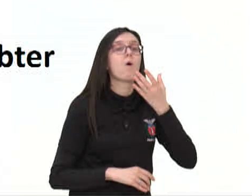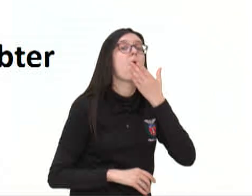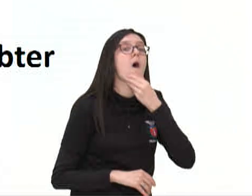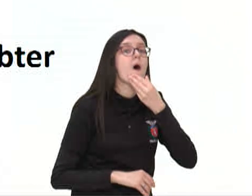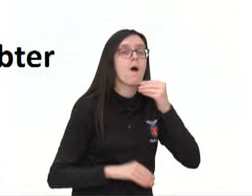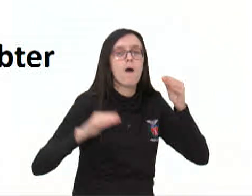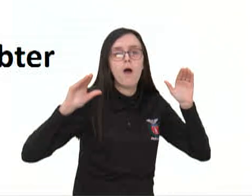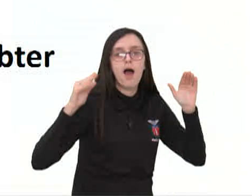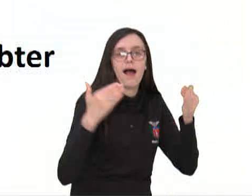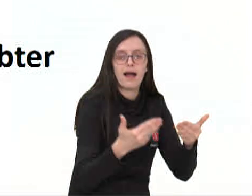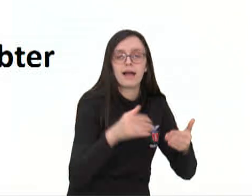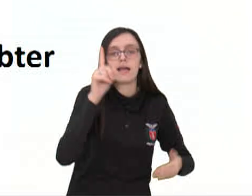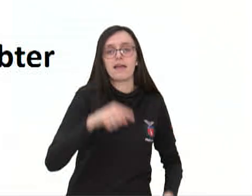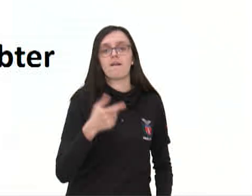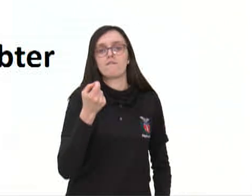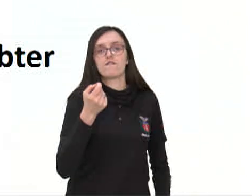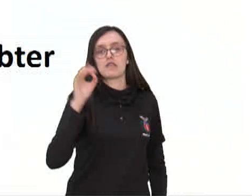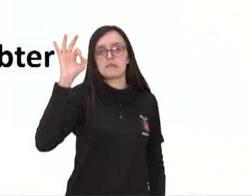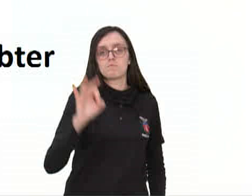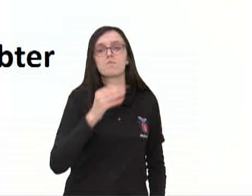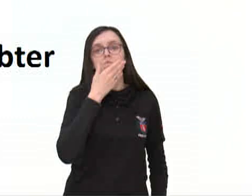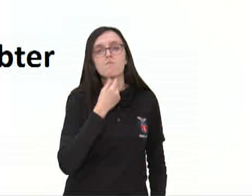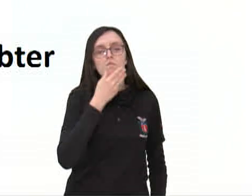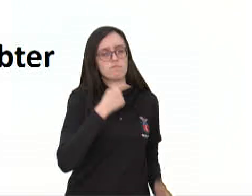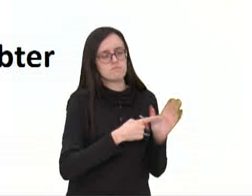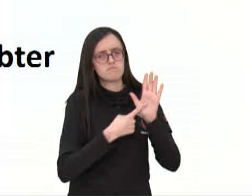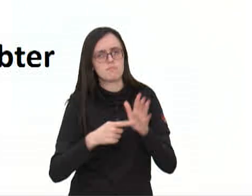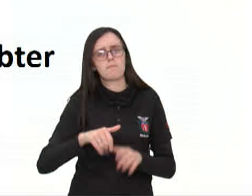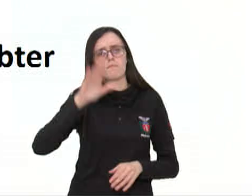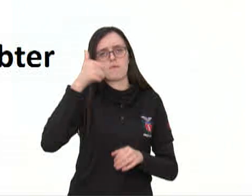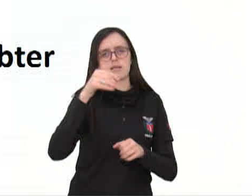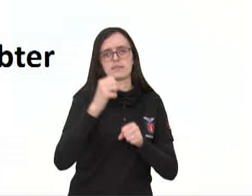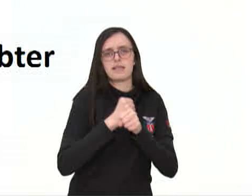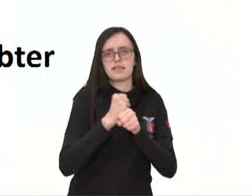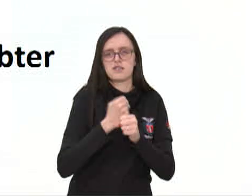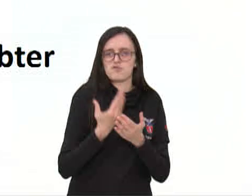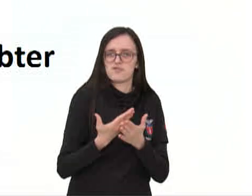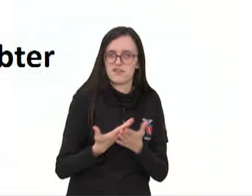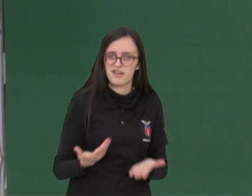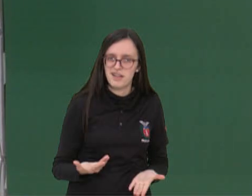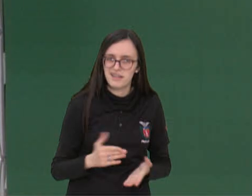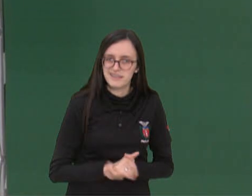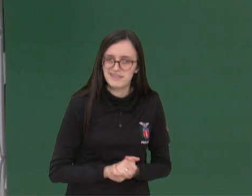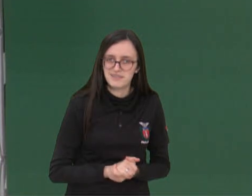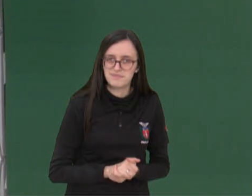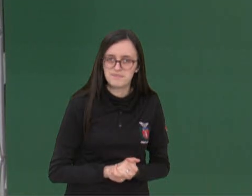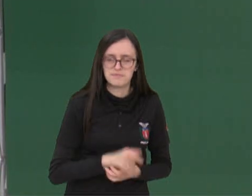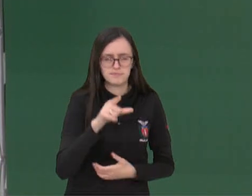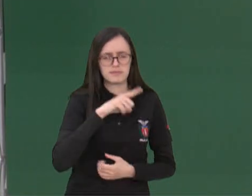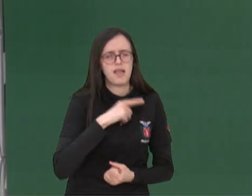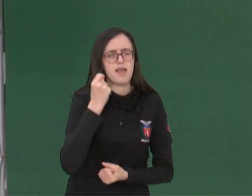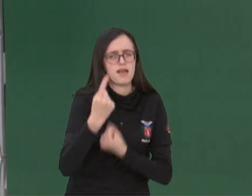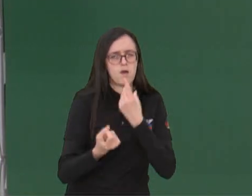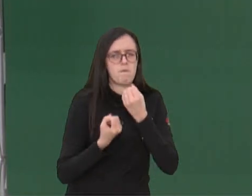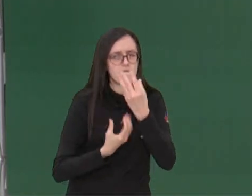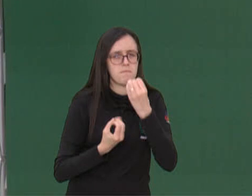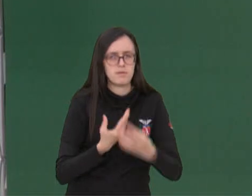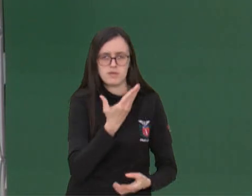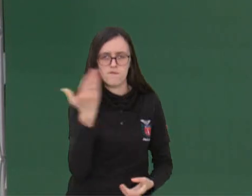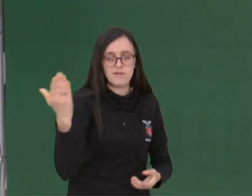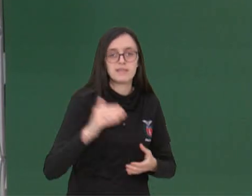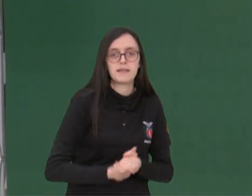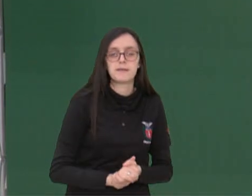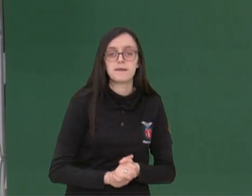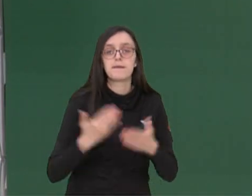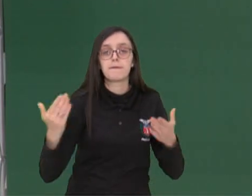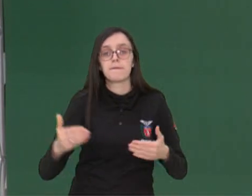masculinos, 20% dos homens apresentam mais de 10 anos de escolaridade. Você tem algumas informações aí para você.